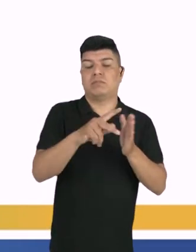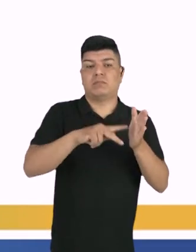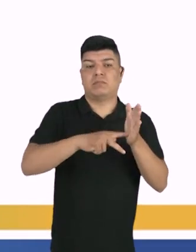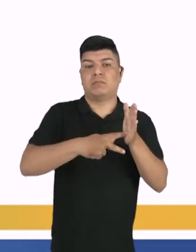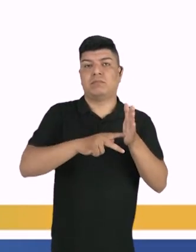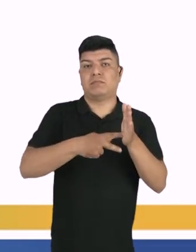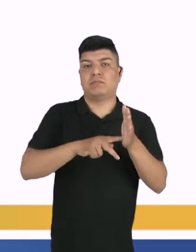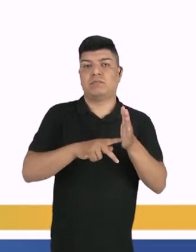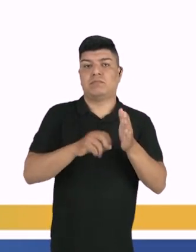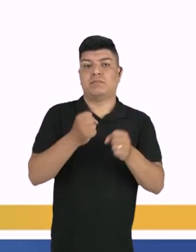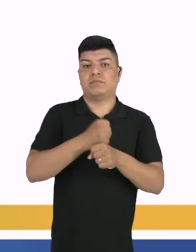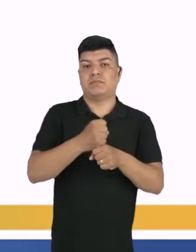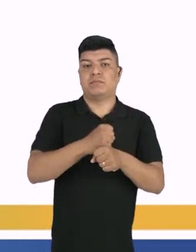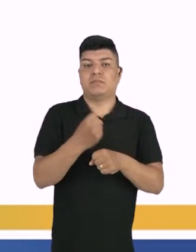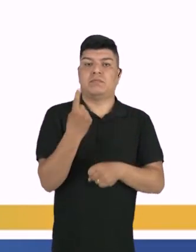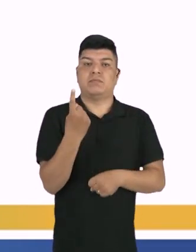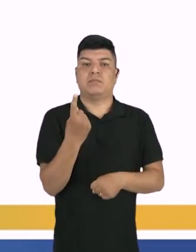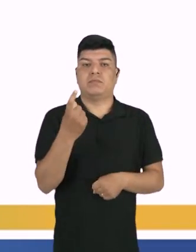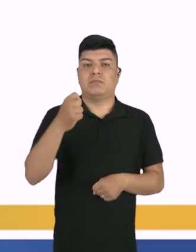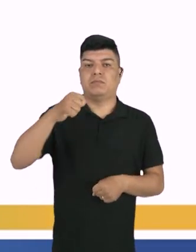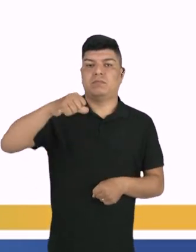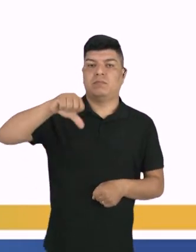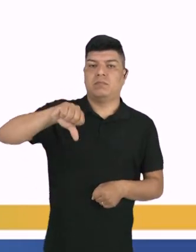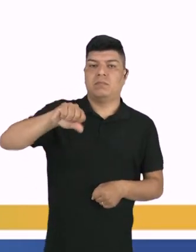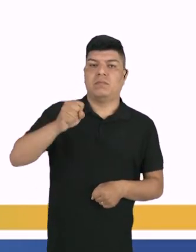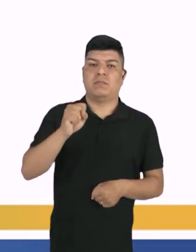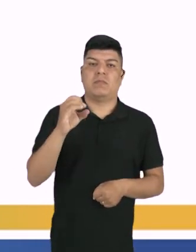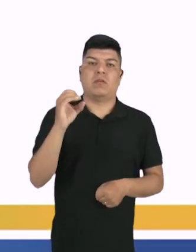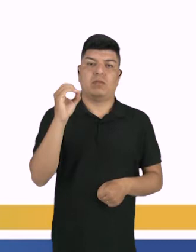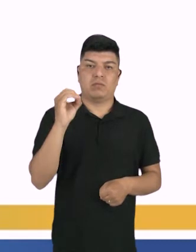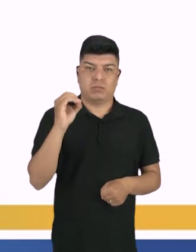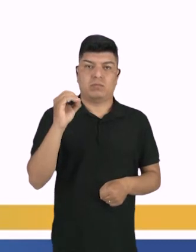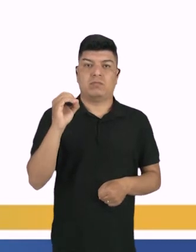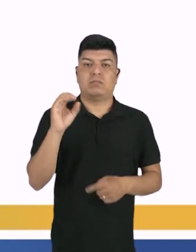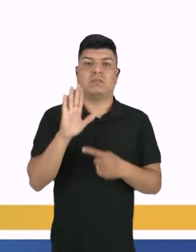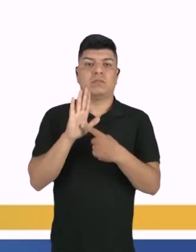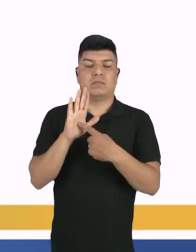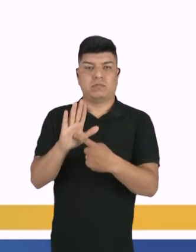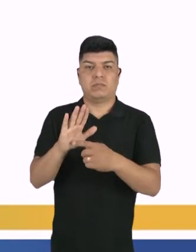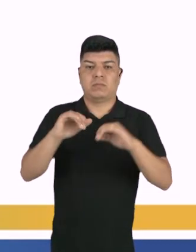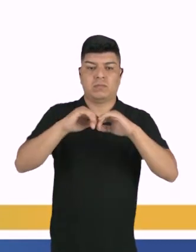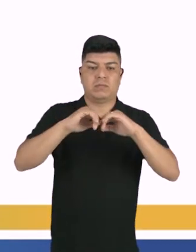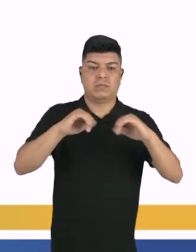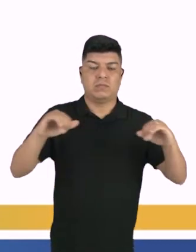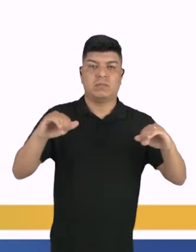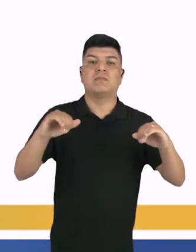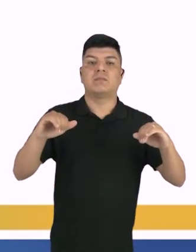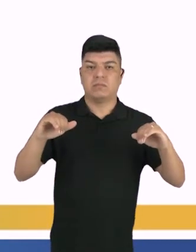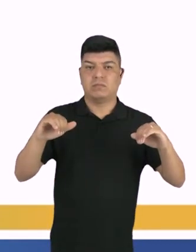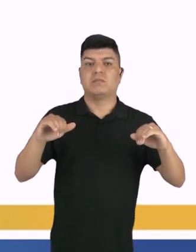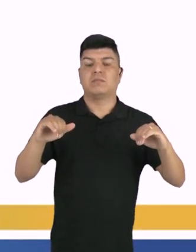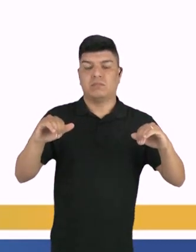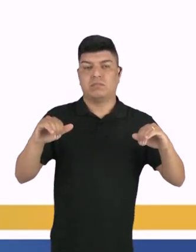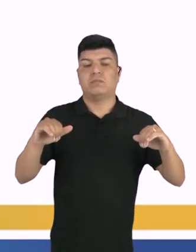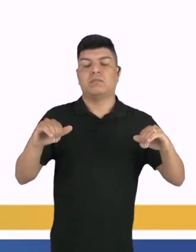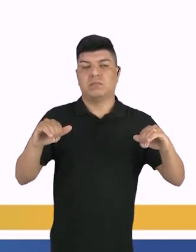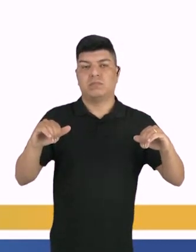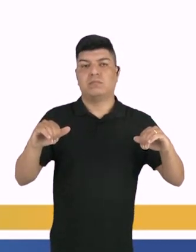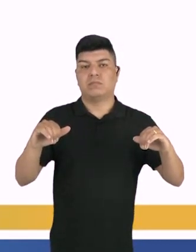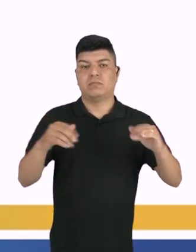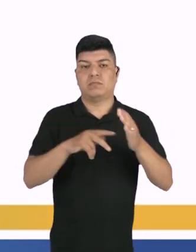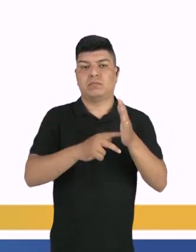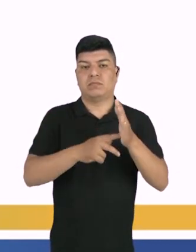sindicalismo nos anos 1980, que marcam seu afastamento do sindicalismo